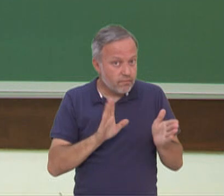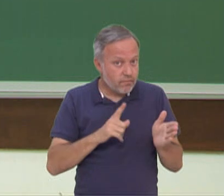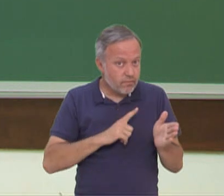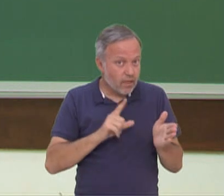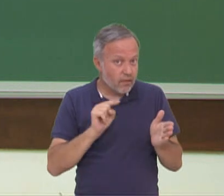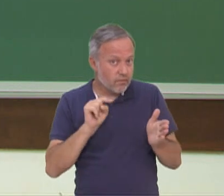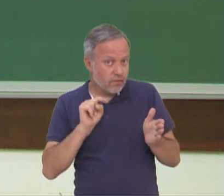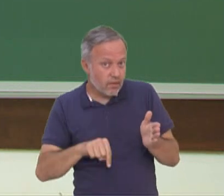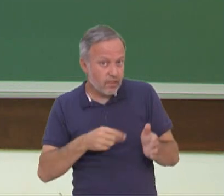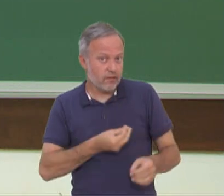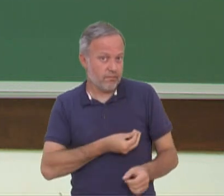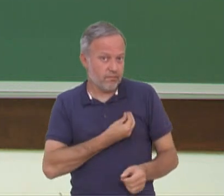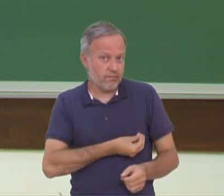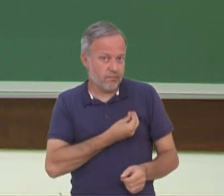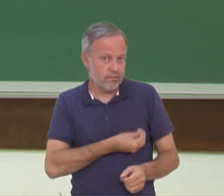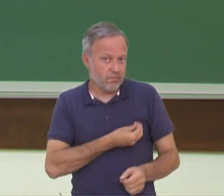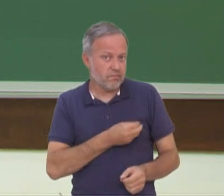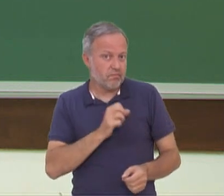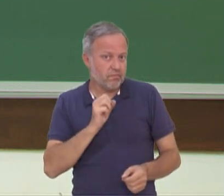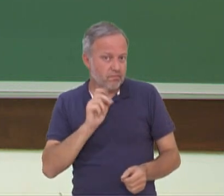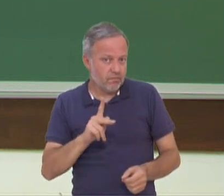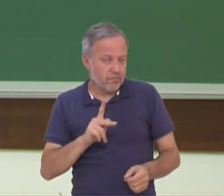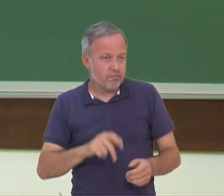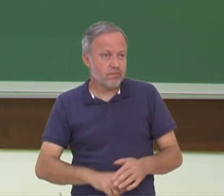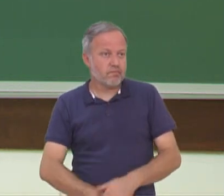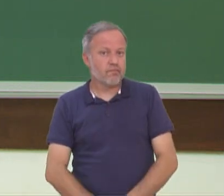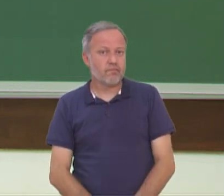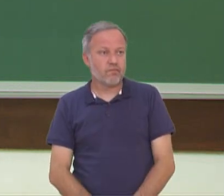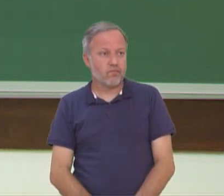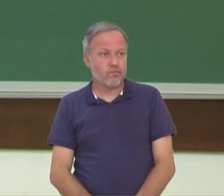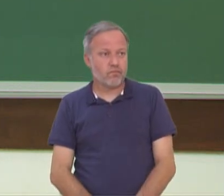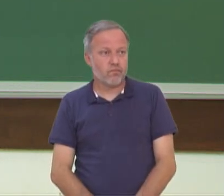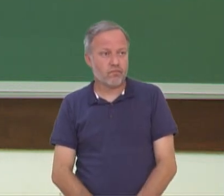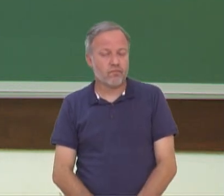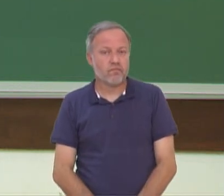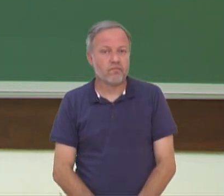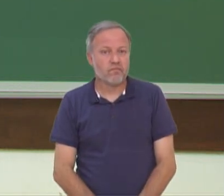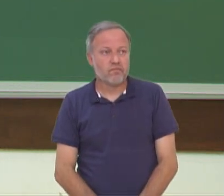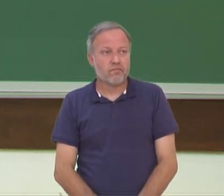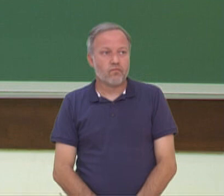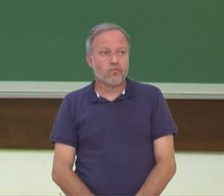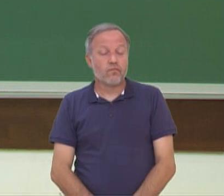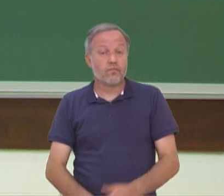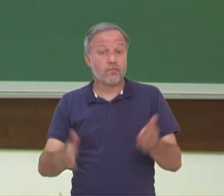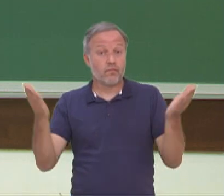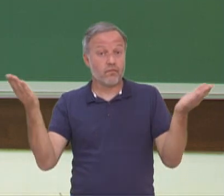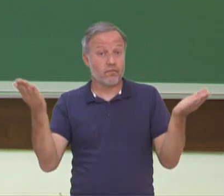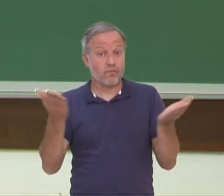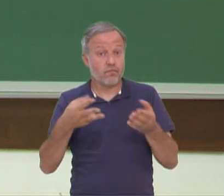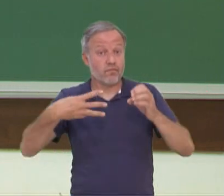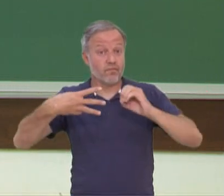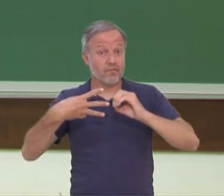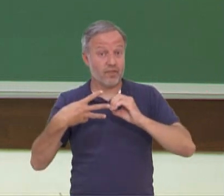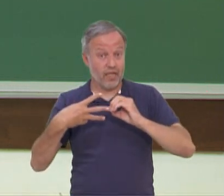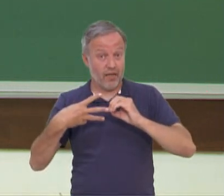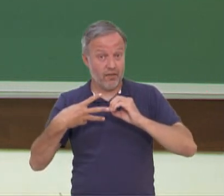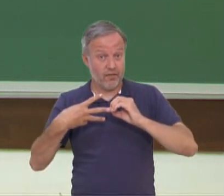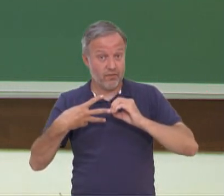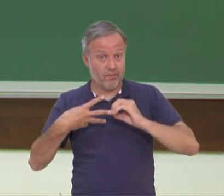outras disciplinas também, correto? Vamos em frente aí no nosso conteúdo, vamos falar de célula